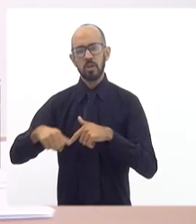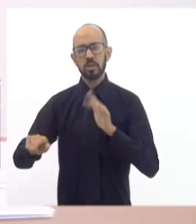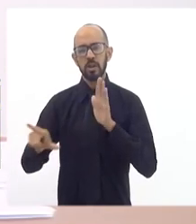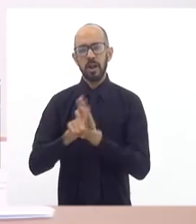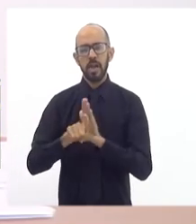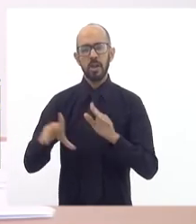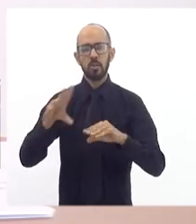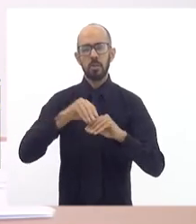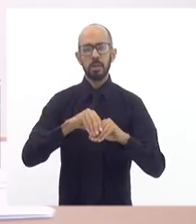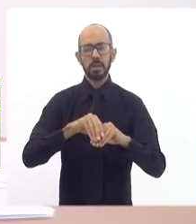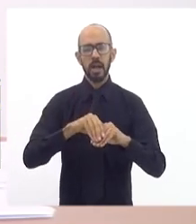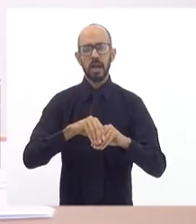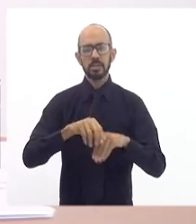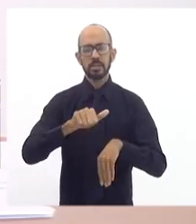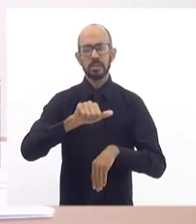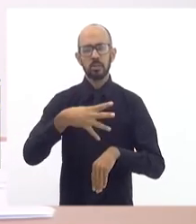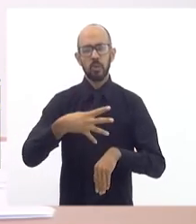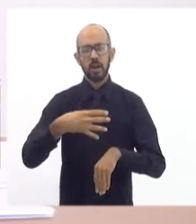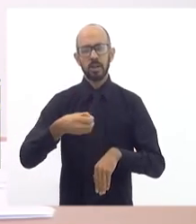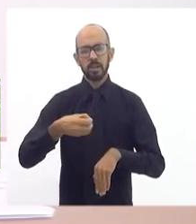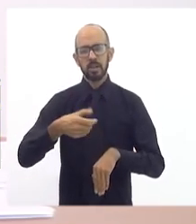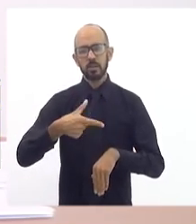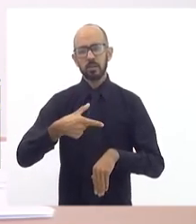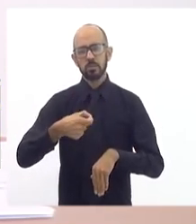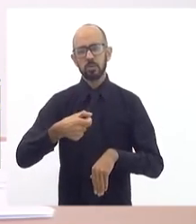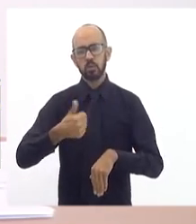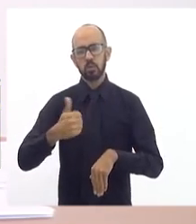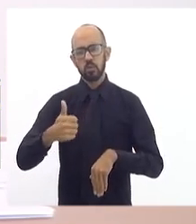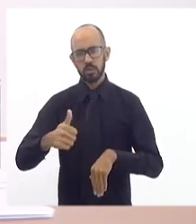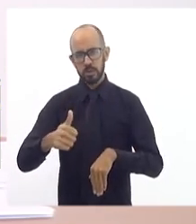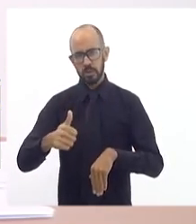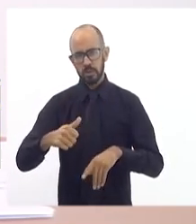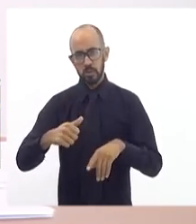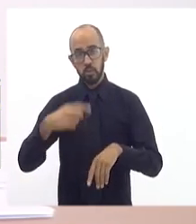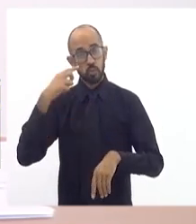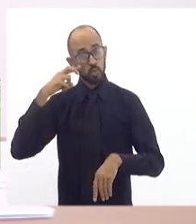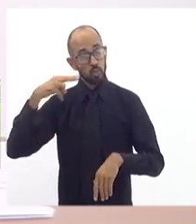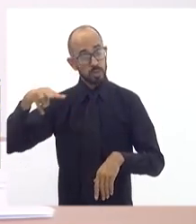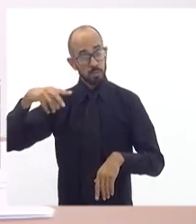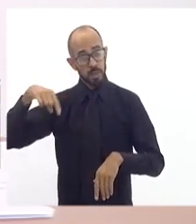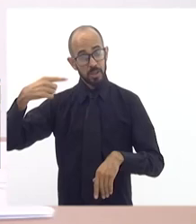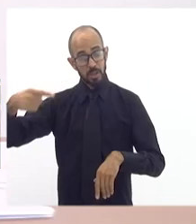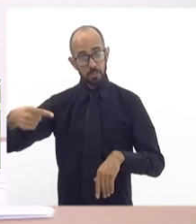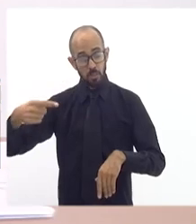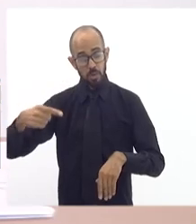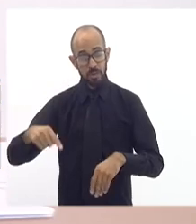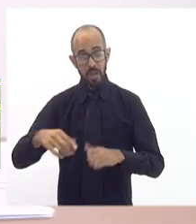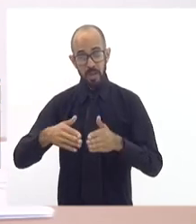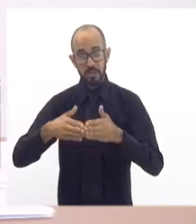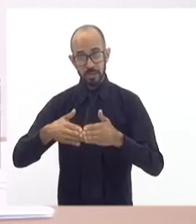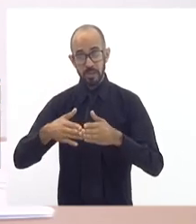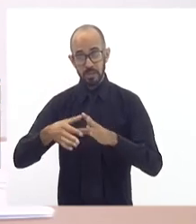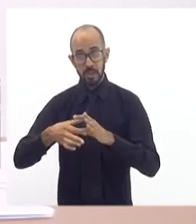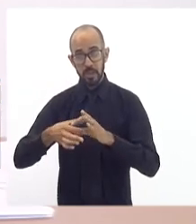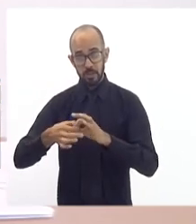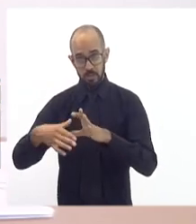140/2011 duas semanas Depois dessa delegação a licença ambiental integrada